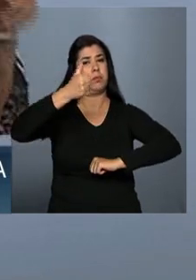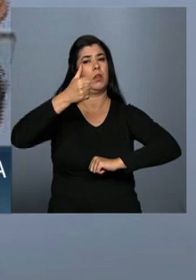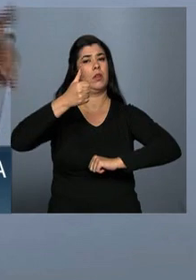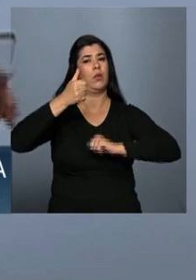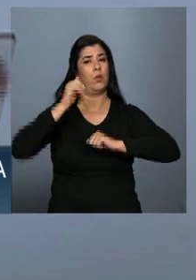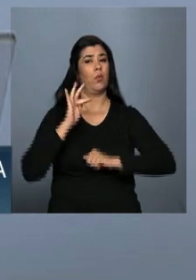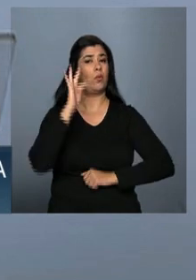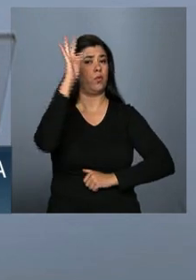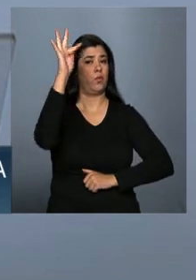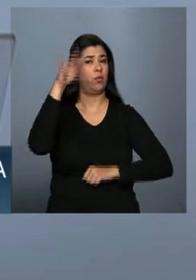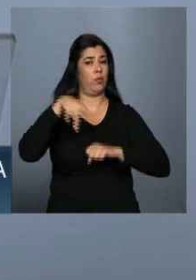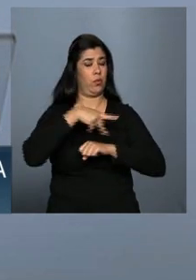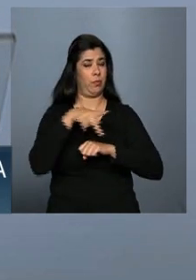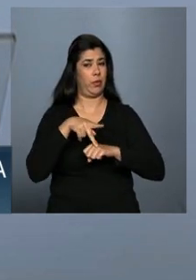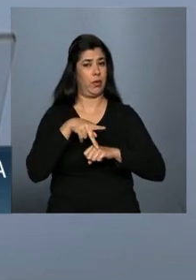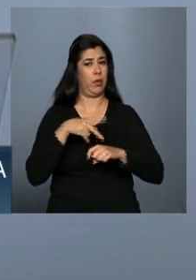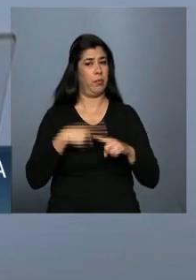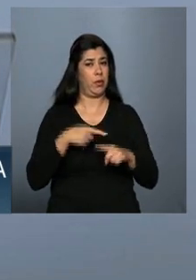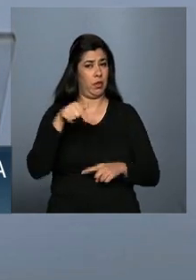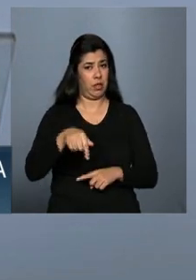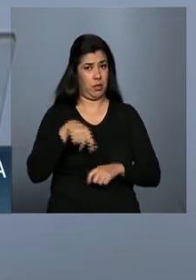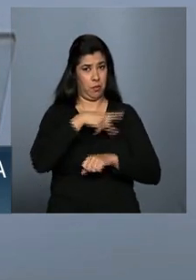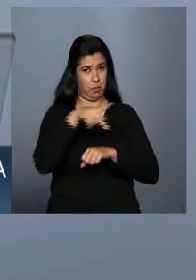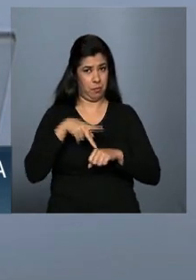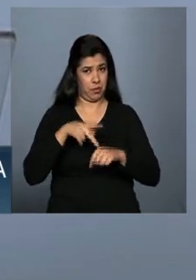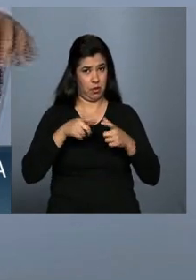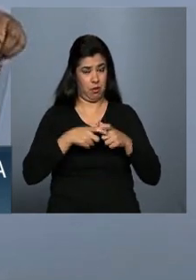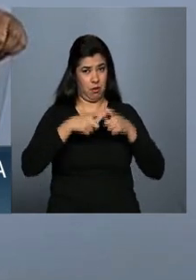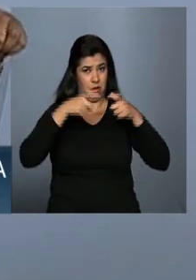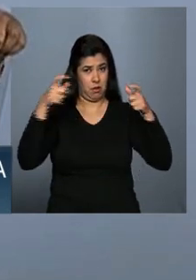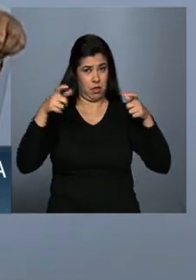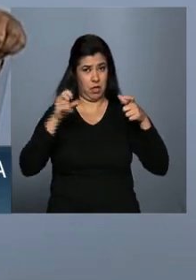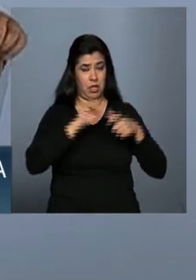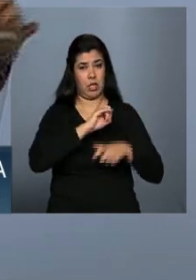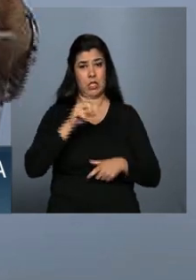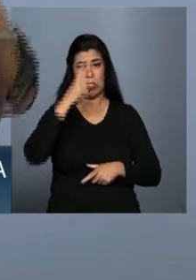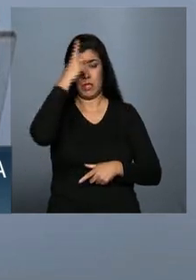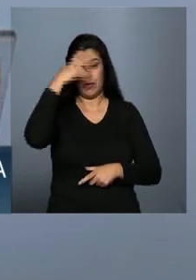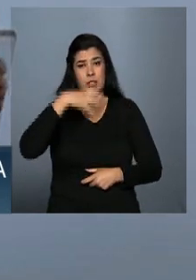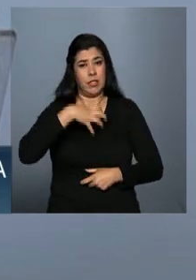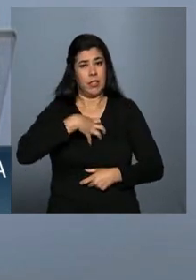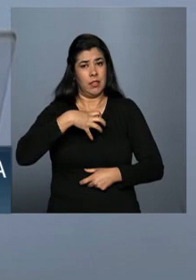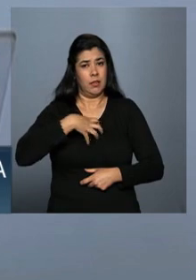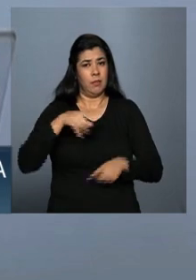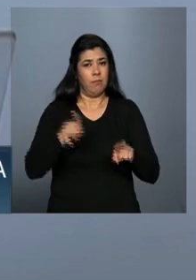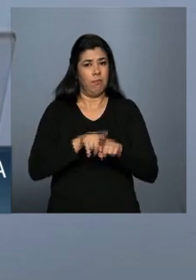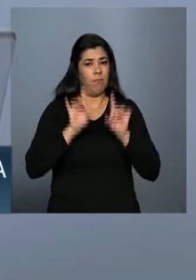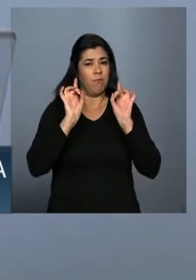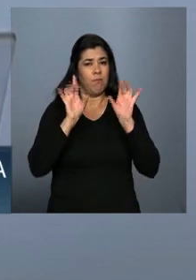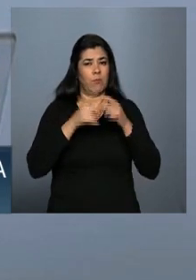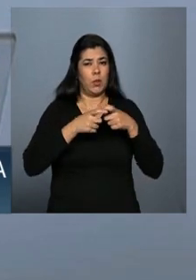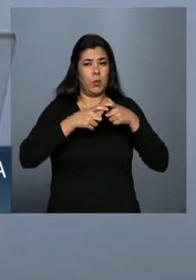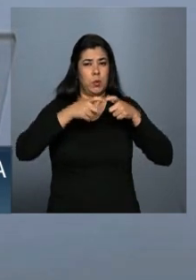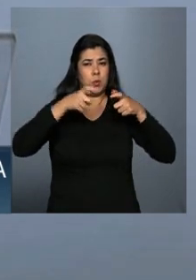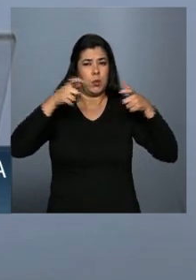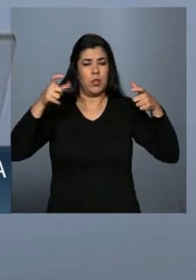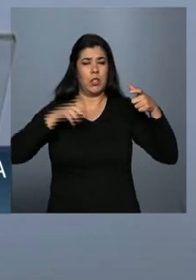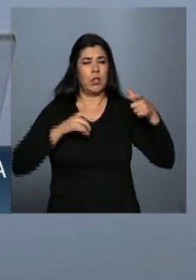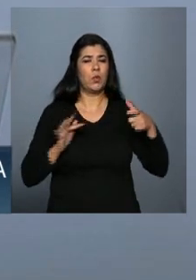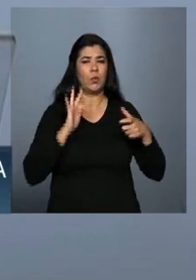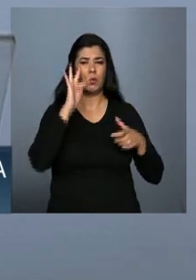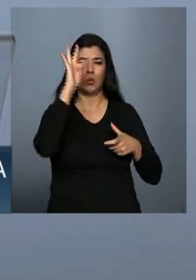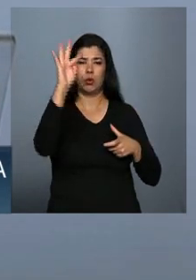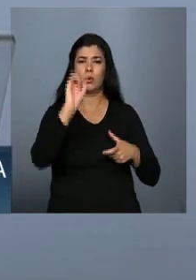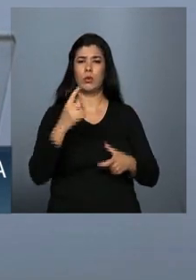Esse país só vai ser grande se o seu povo for grande. Esse país só vai ter